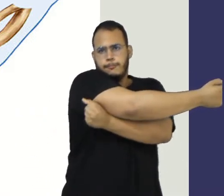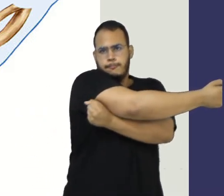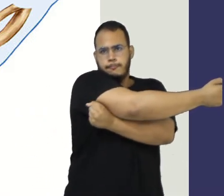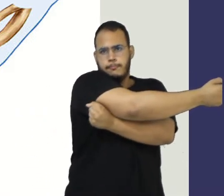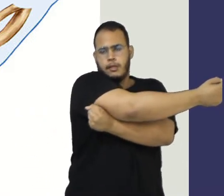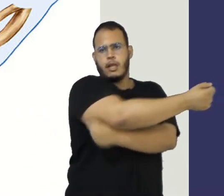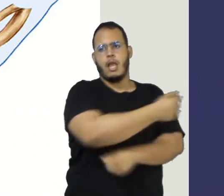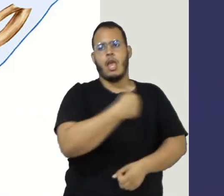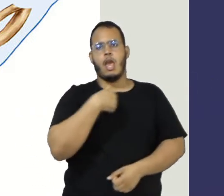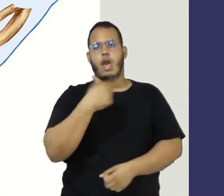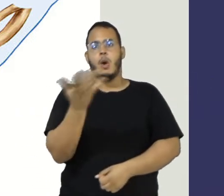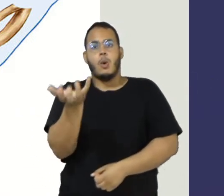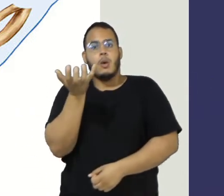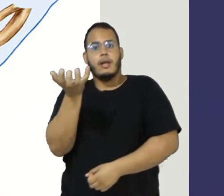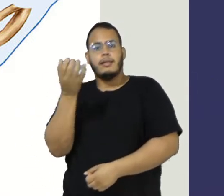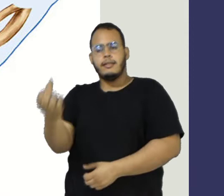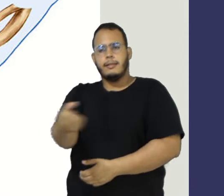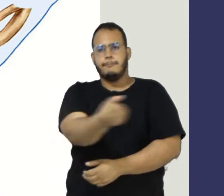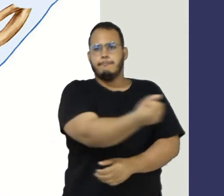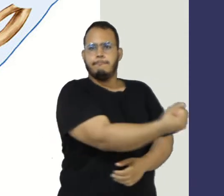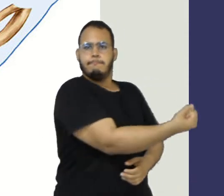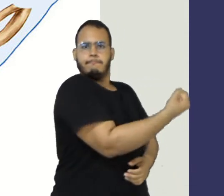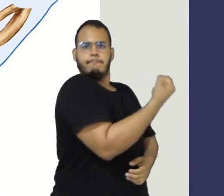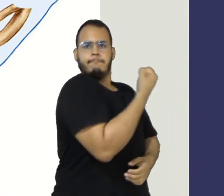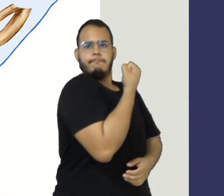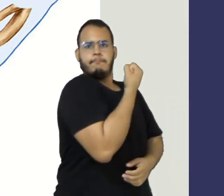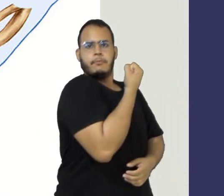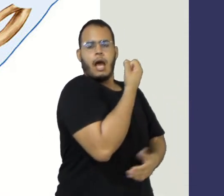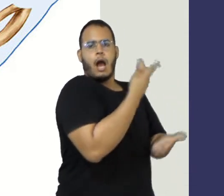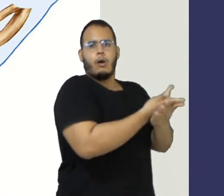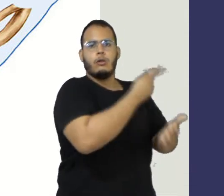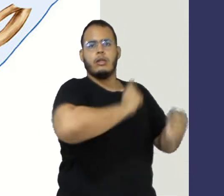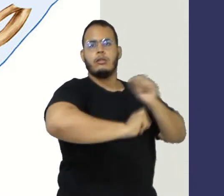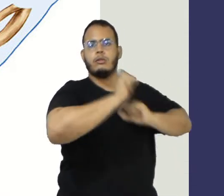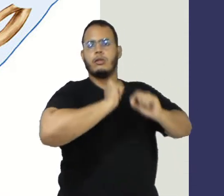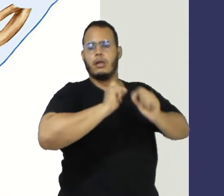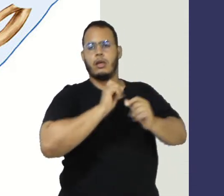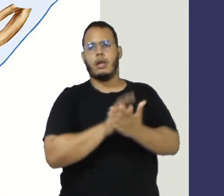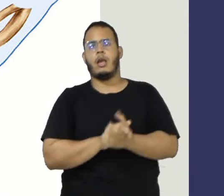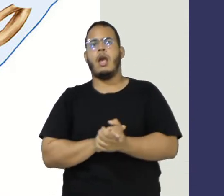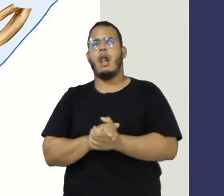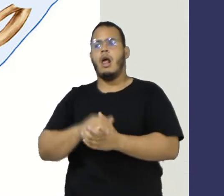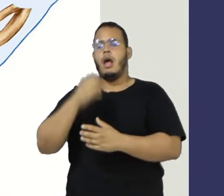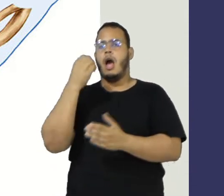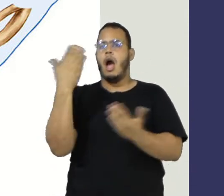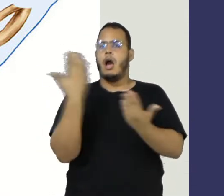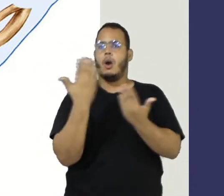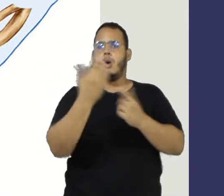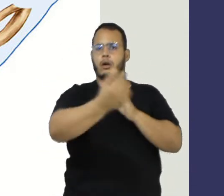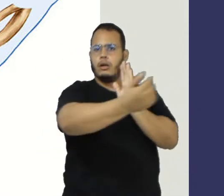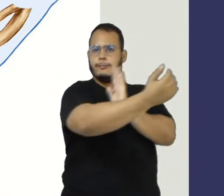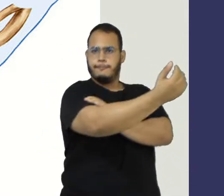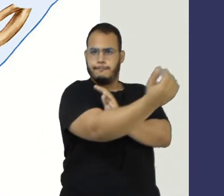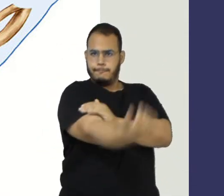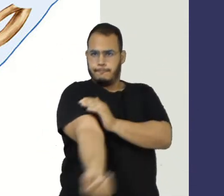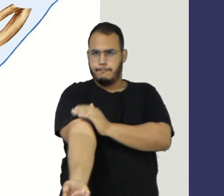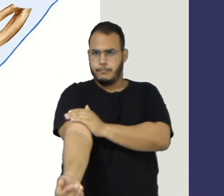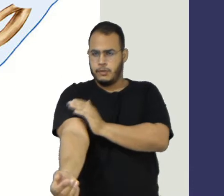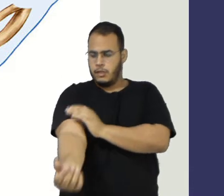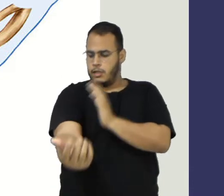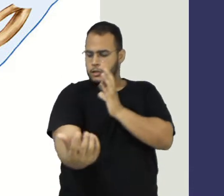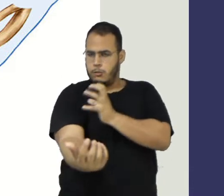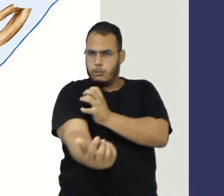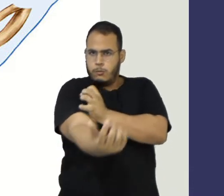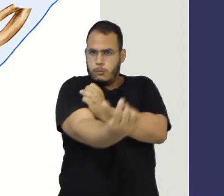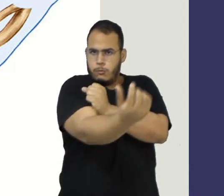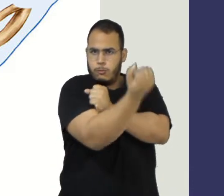Se eu quiser fazer esse movimento, o que é que vai acontecer? Os bíceps dessa vez vão estar contraídos, enquanto que os tríceps